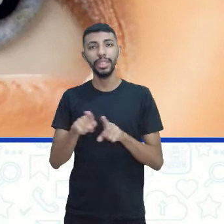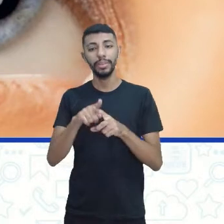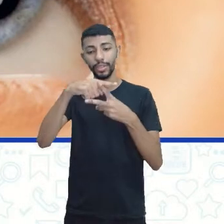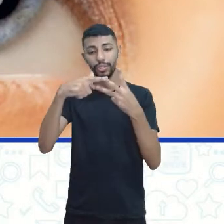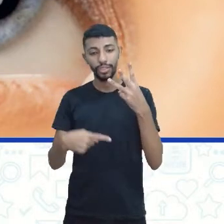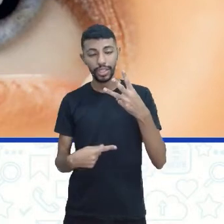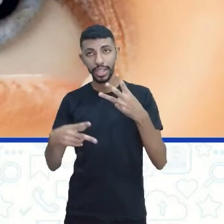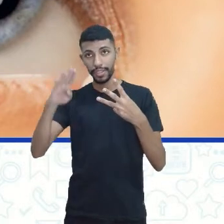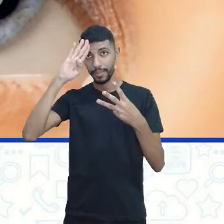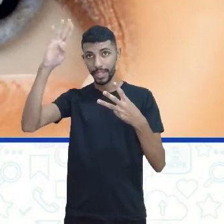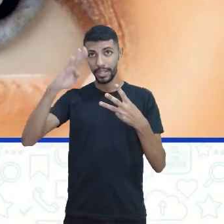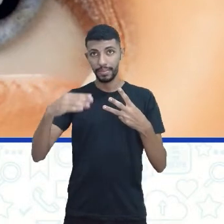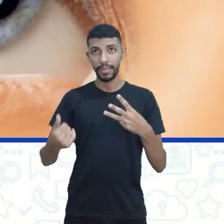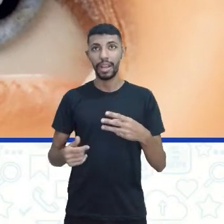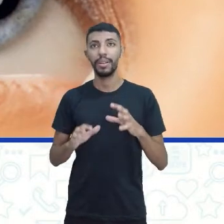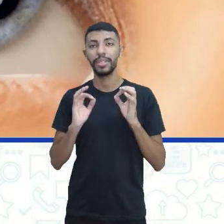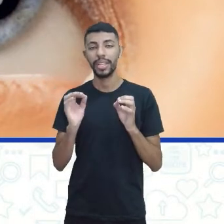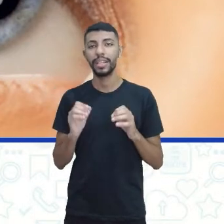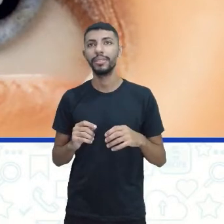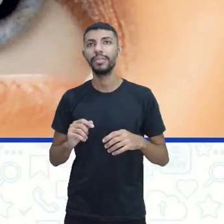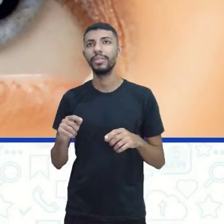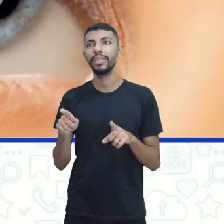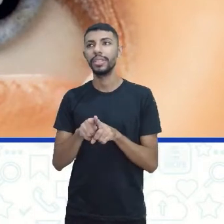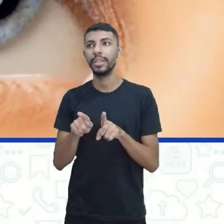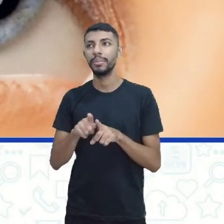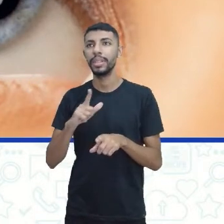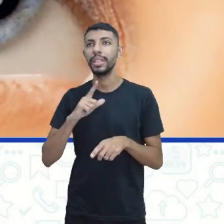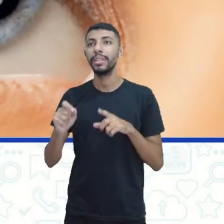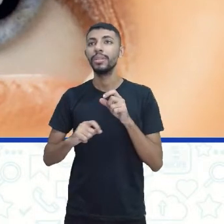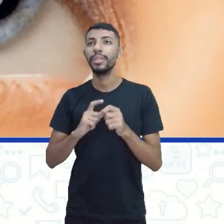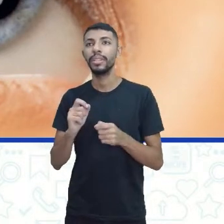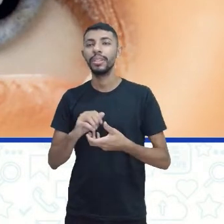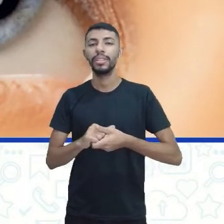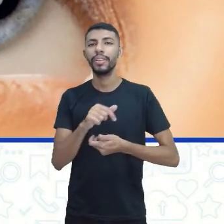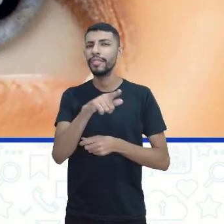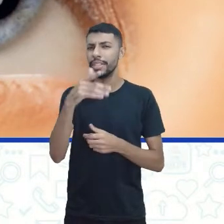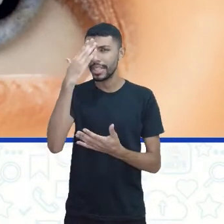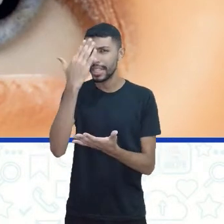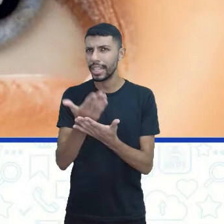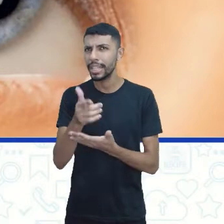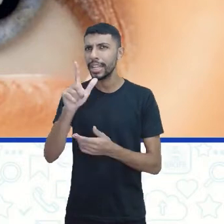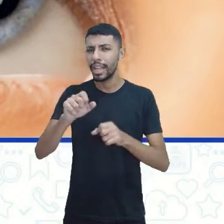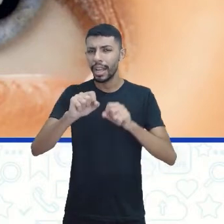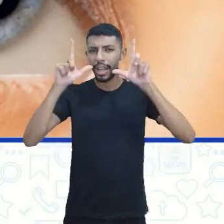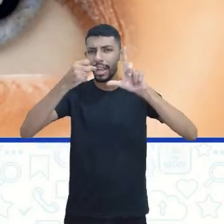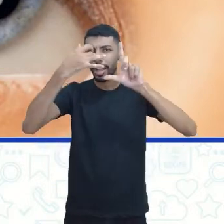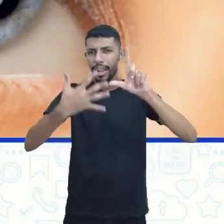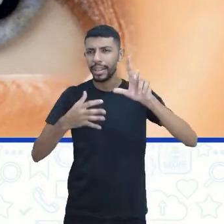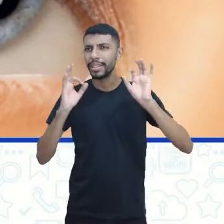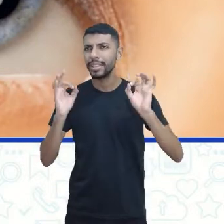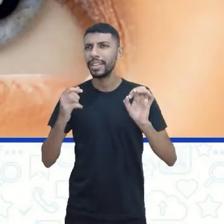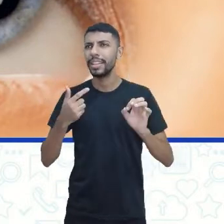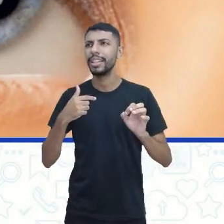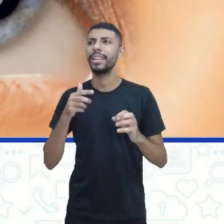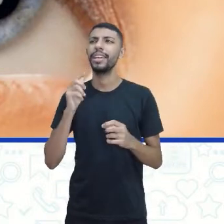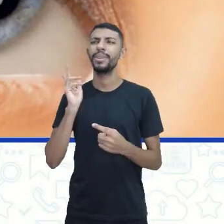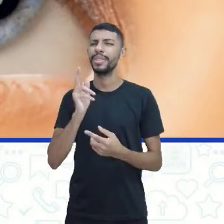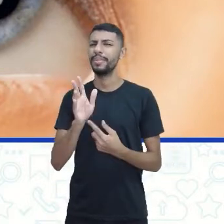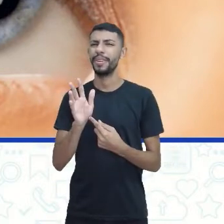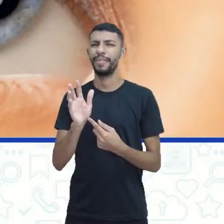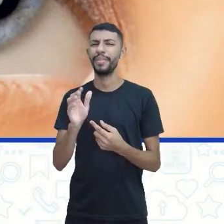pensamento filosófico ocidental, vocês acreditam se eu disser que é um autorretrato? Acreditam, né? Porque eu já falei. Eu sempre faço isso, eu spoilo minhas